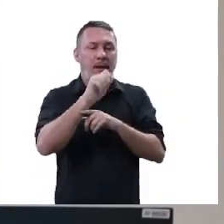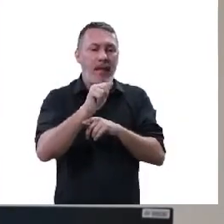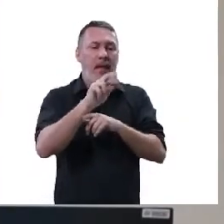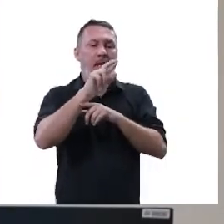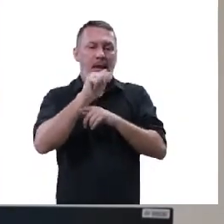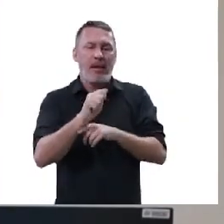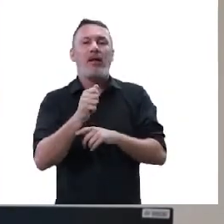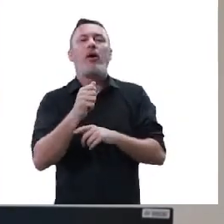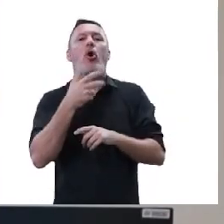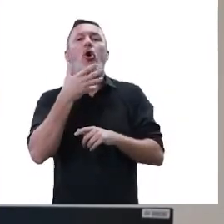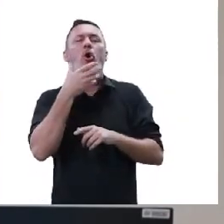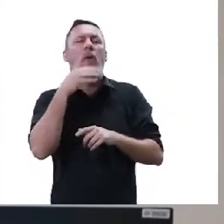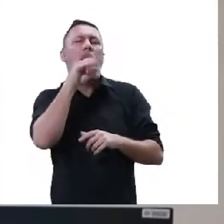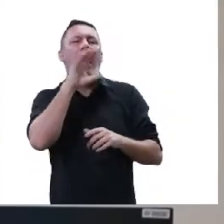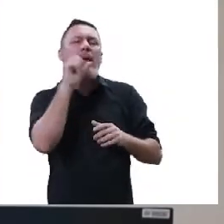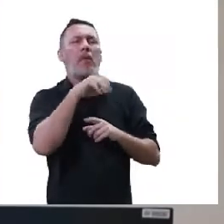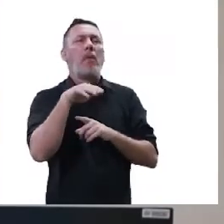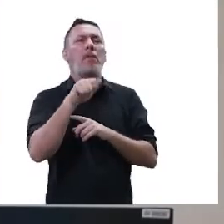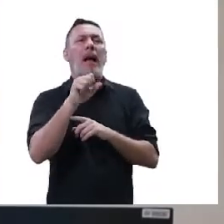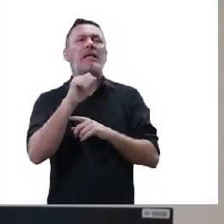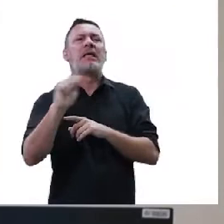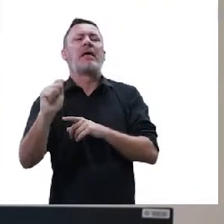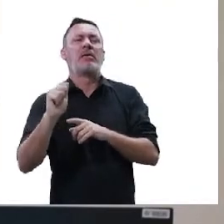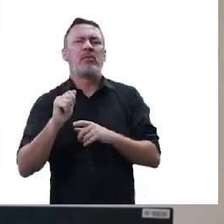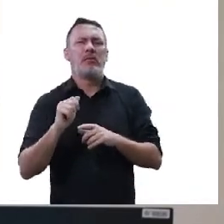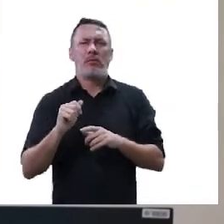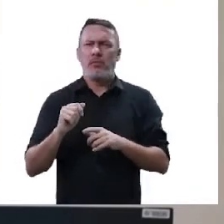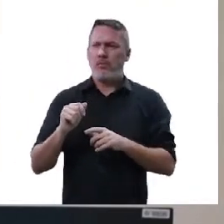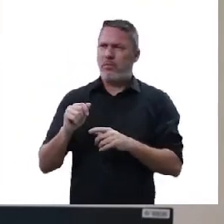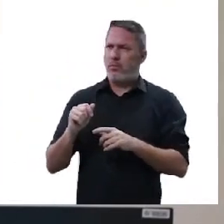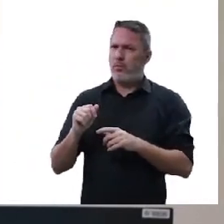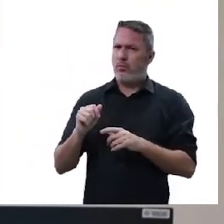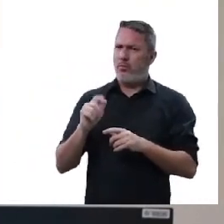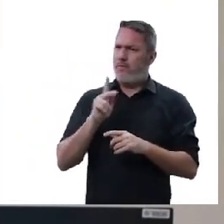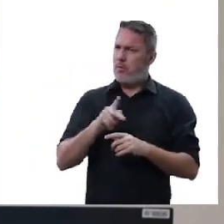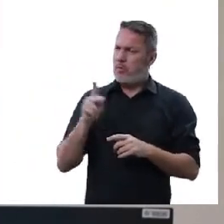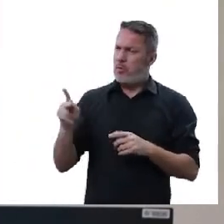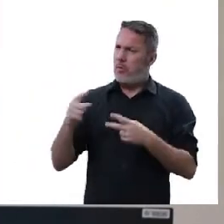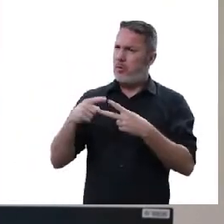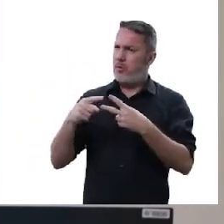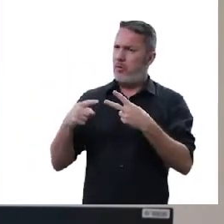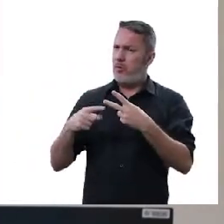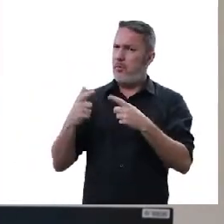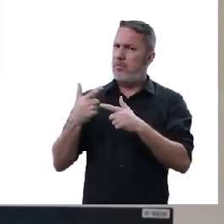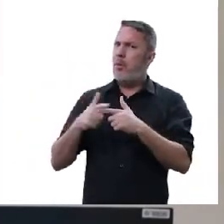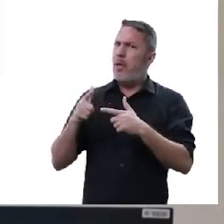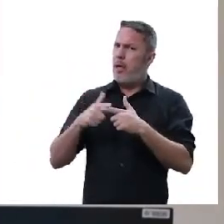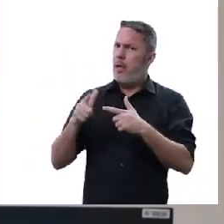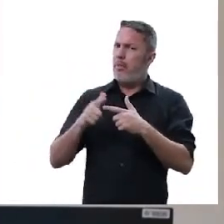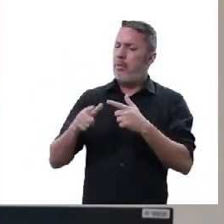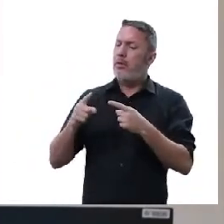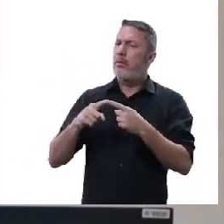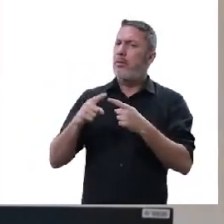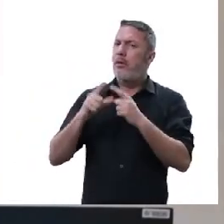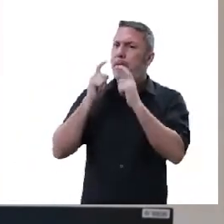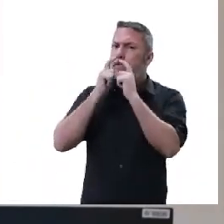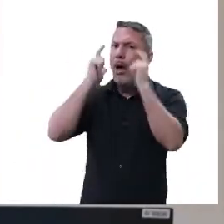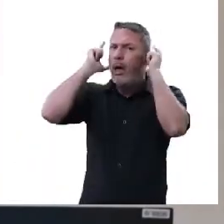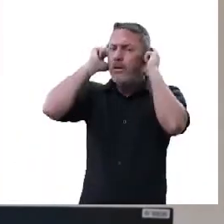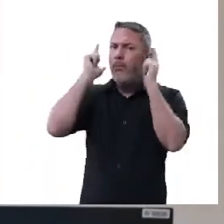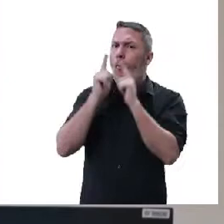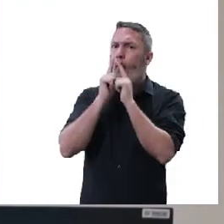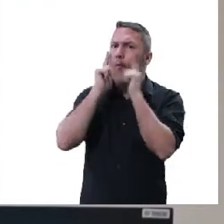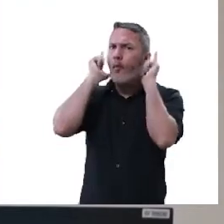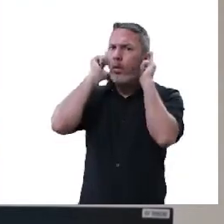máscara? Aí você fala assim, nossa professor, nós temos dois problemas ali então. Qual é o primeiro problema? Ele está